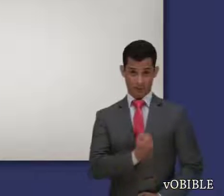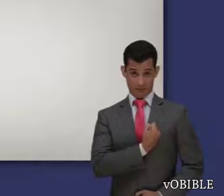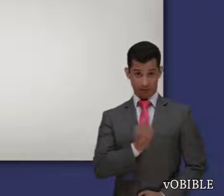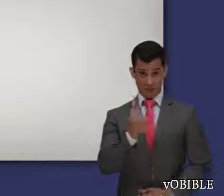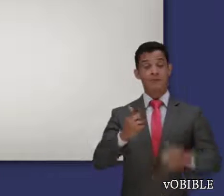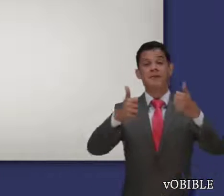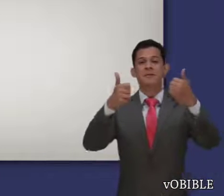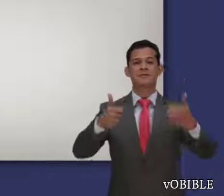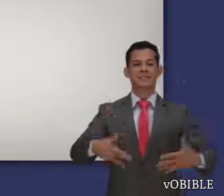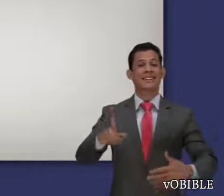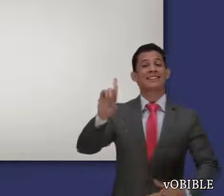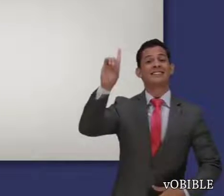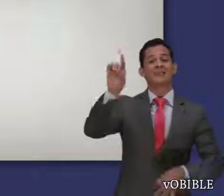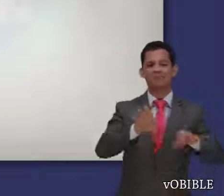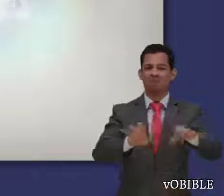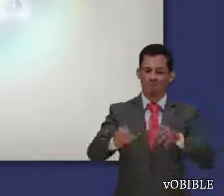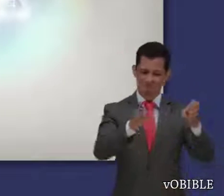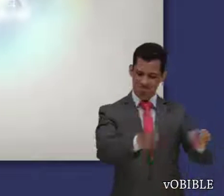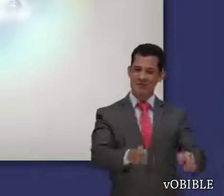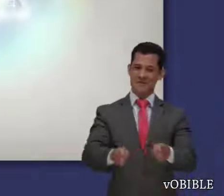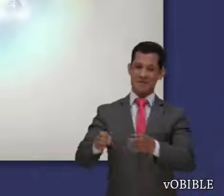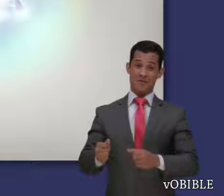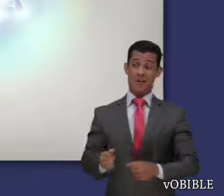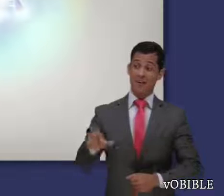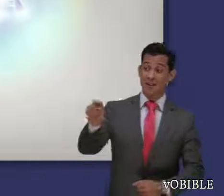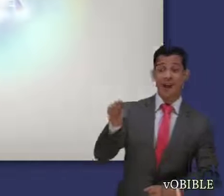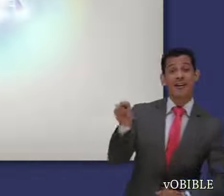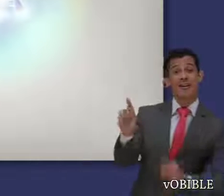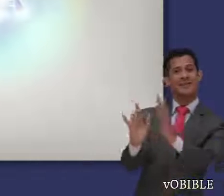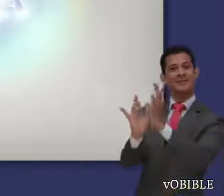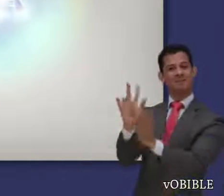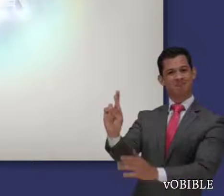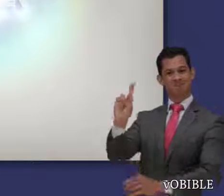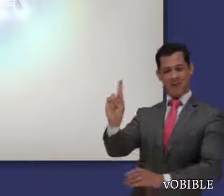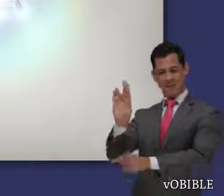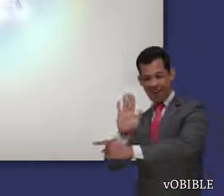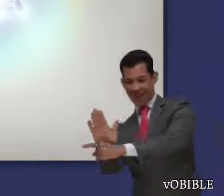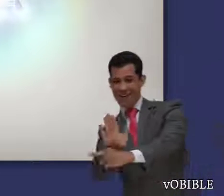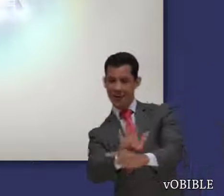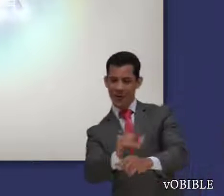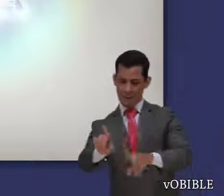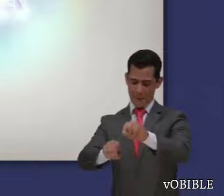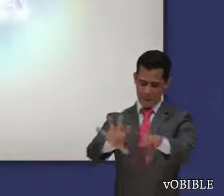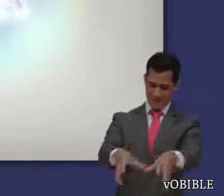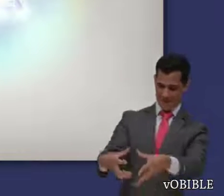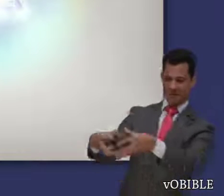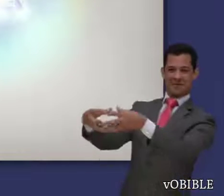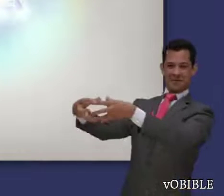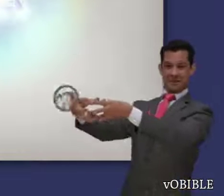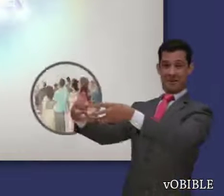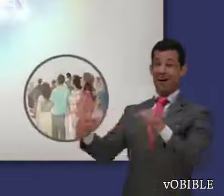O capítulo 1 destaca que Deus decidiu estabelecer uma administração, um modo de cuidar dos assuntos da sua